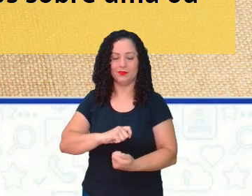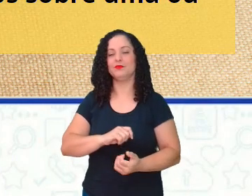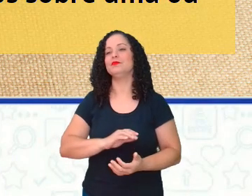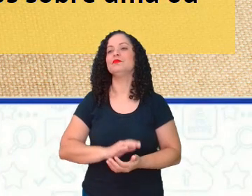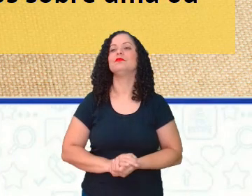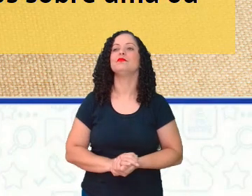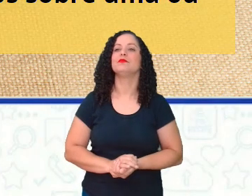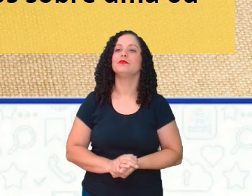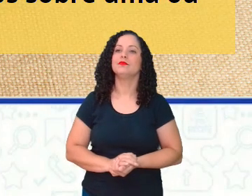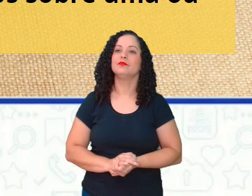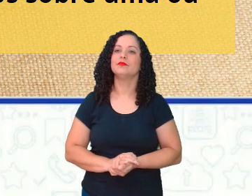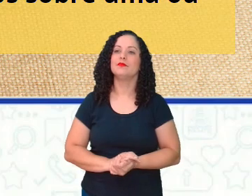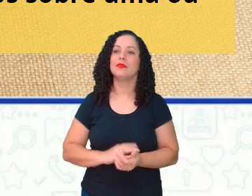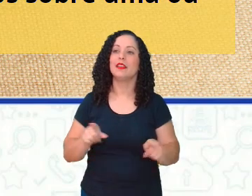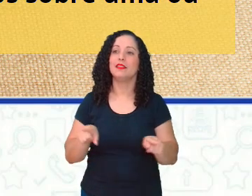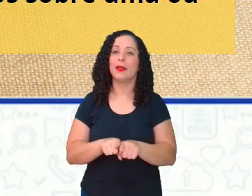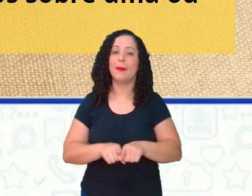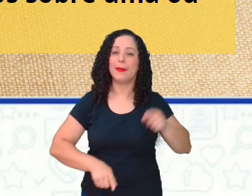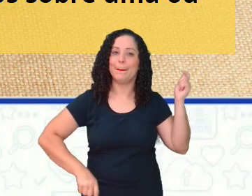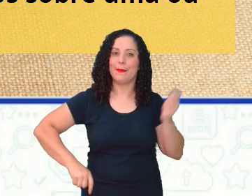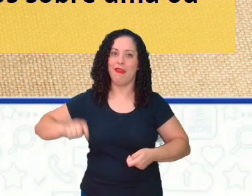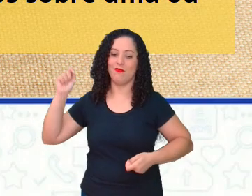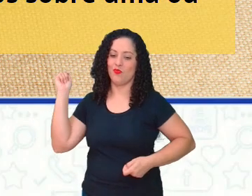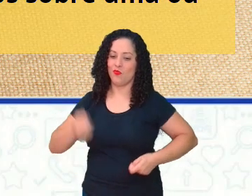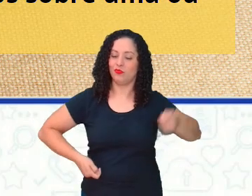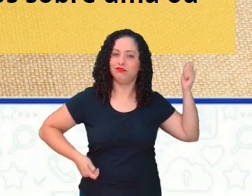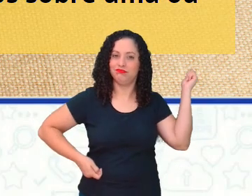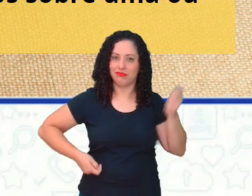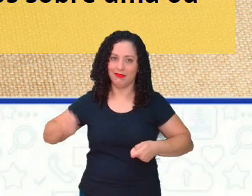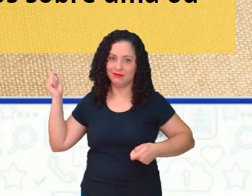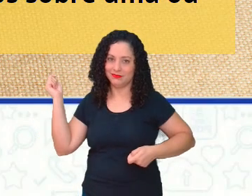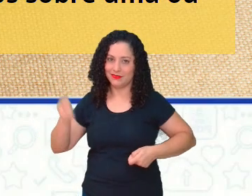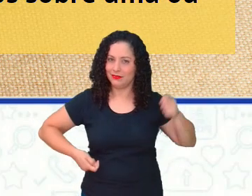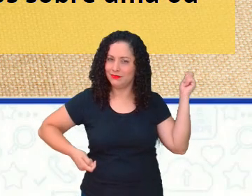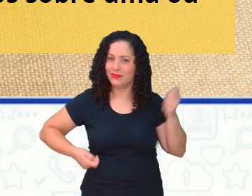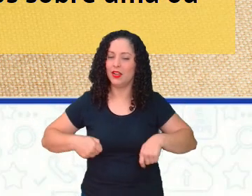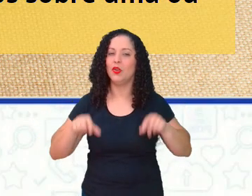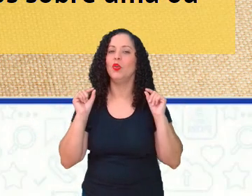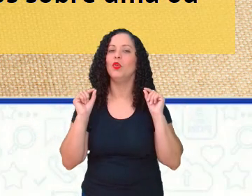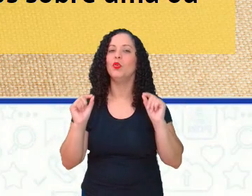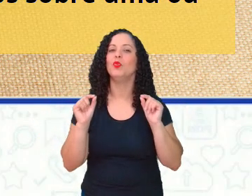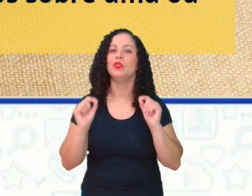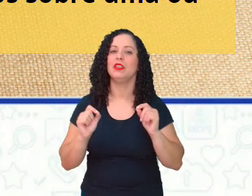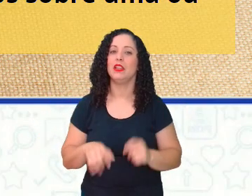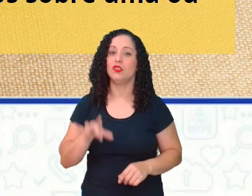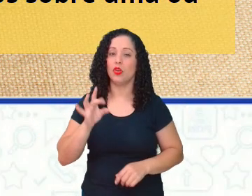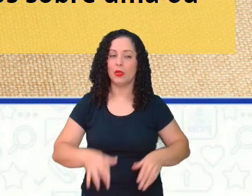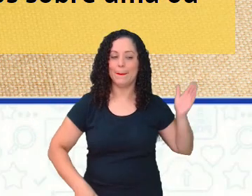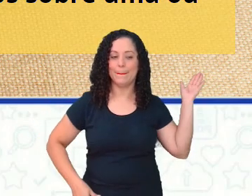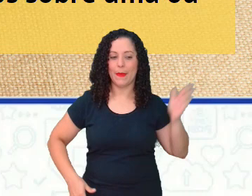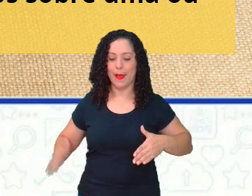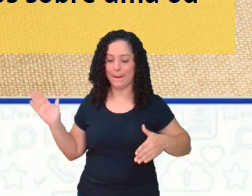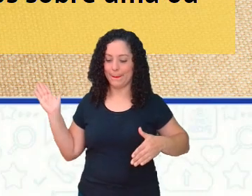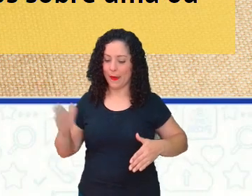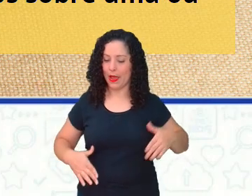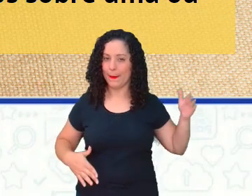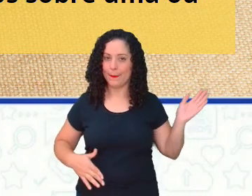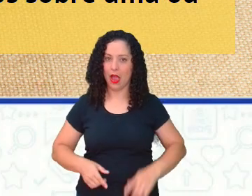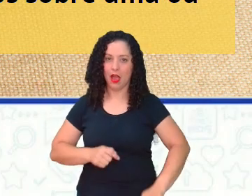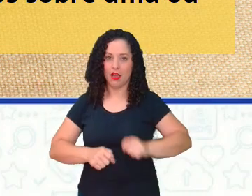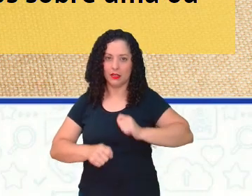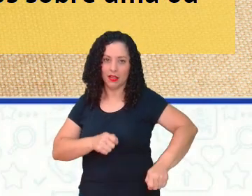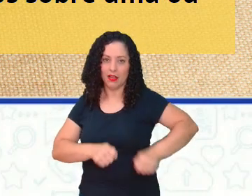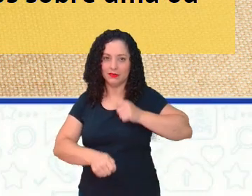elétricos. E os instrumentos de percussão, né? Que são os sons produzidos a partir da batida,